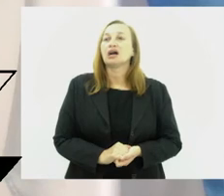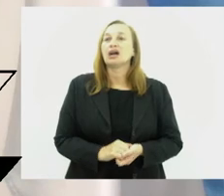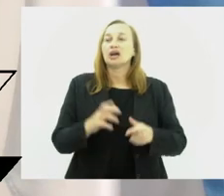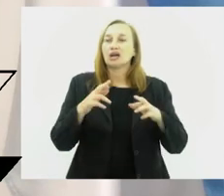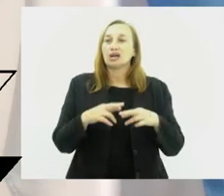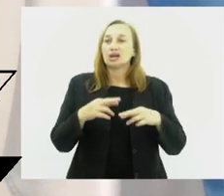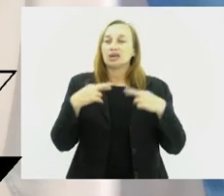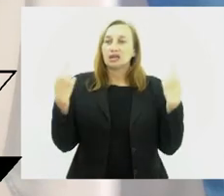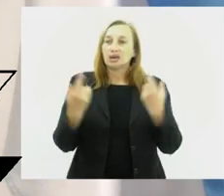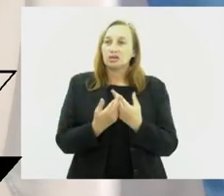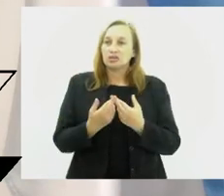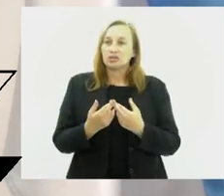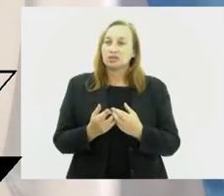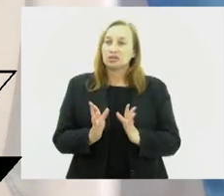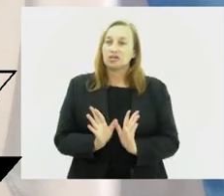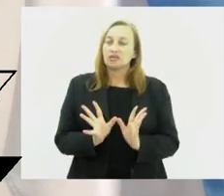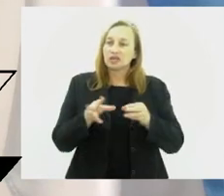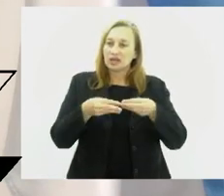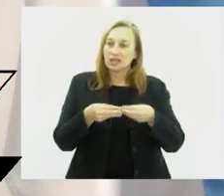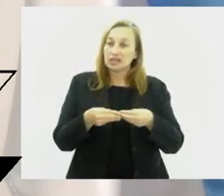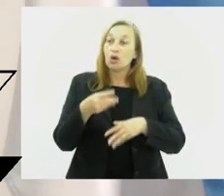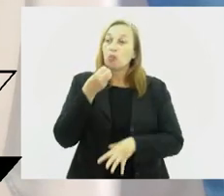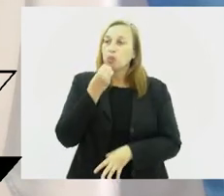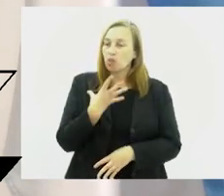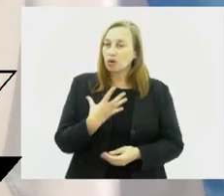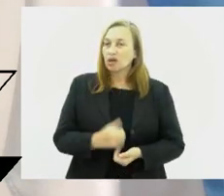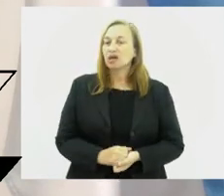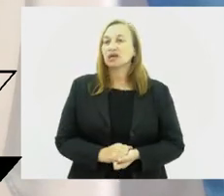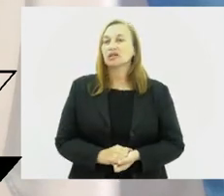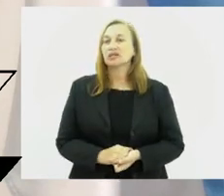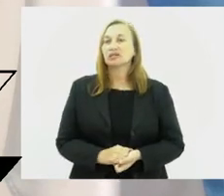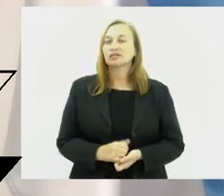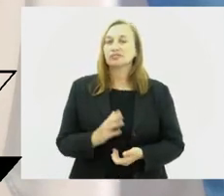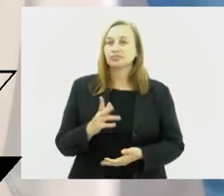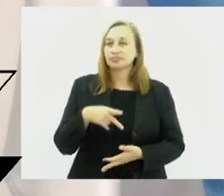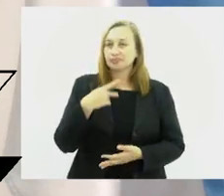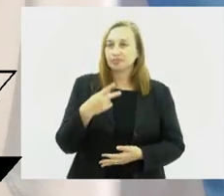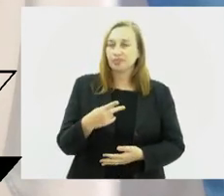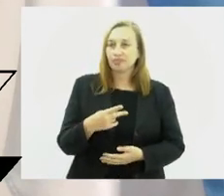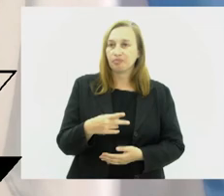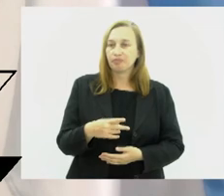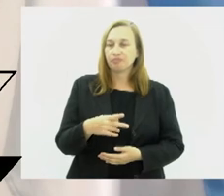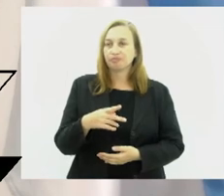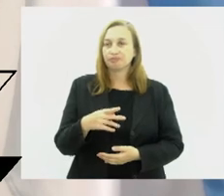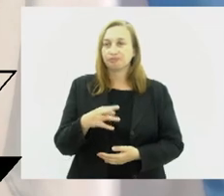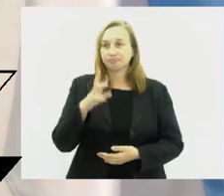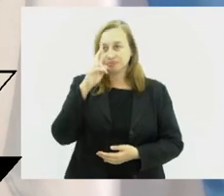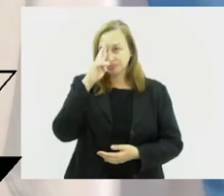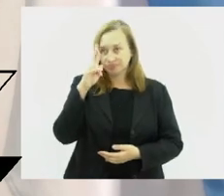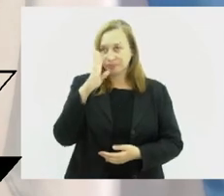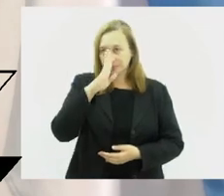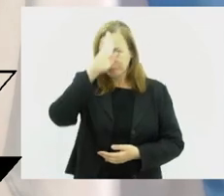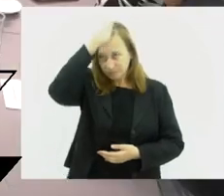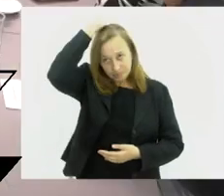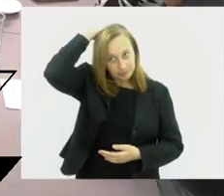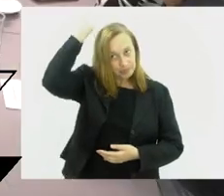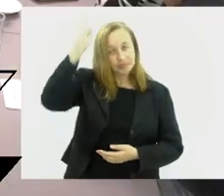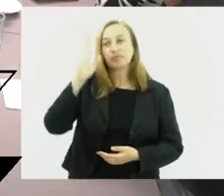bom desfecho e ser prática. Passo a palavra ao tenente-coronel bombeiro, André Gomes.